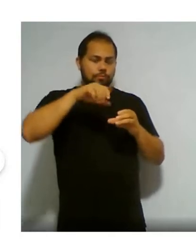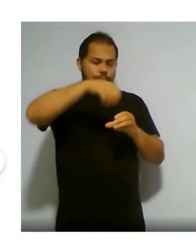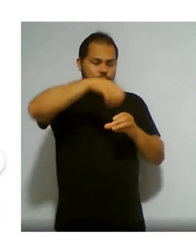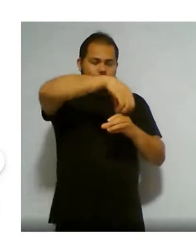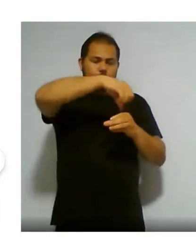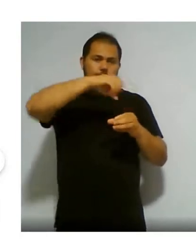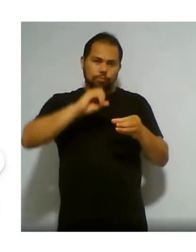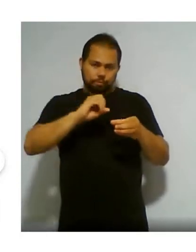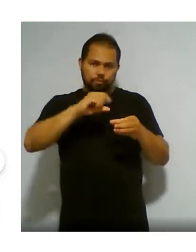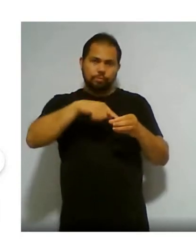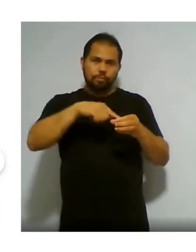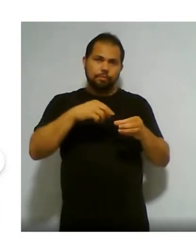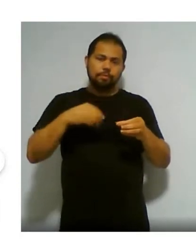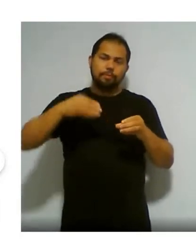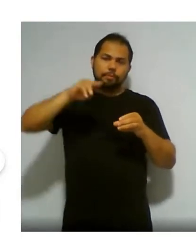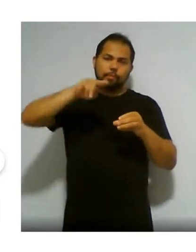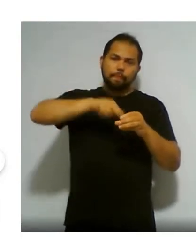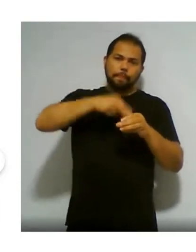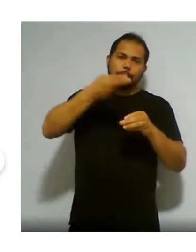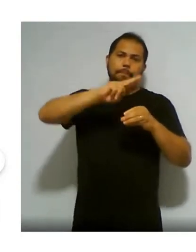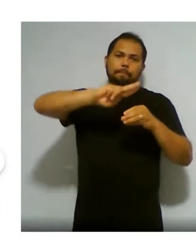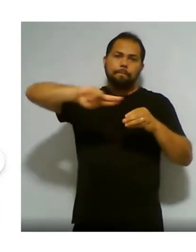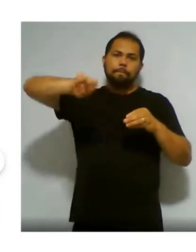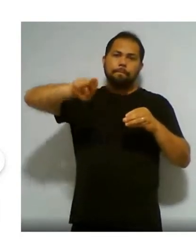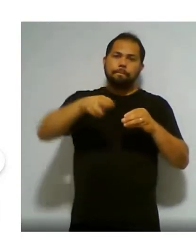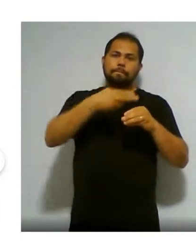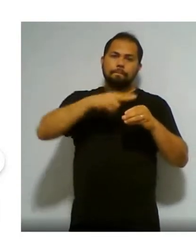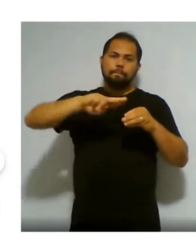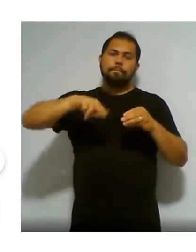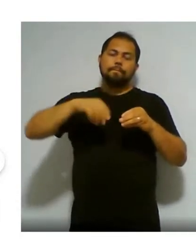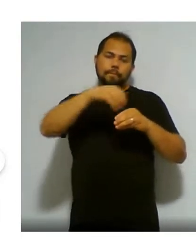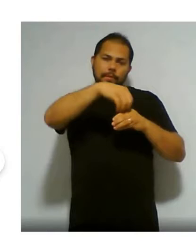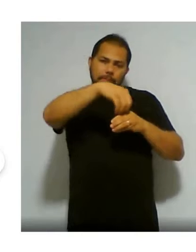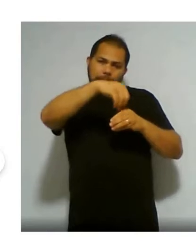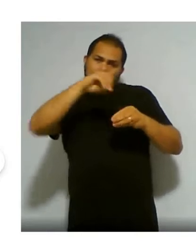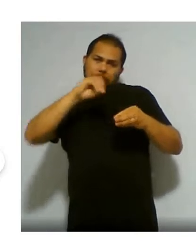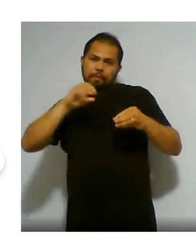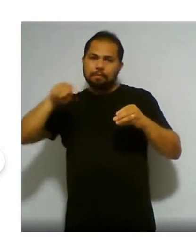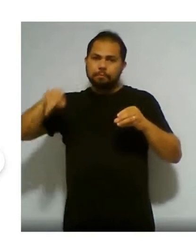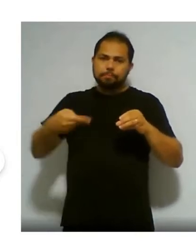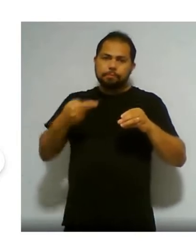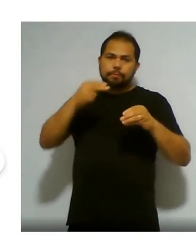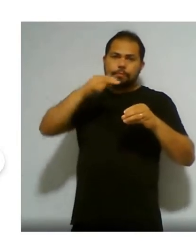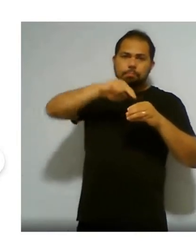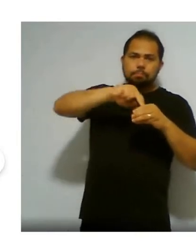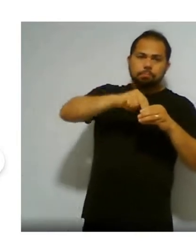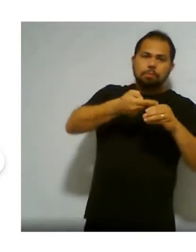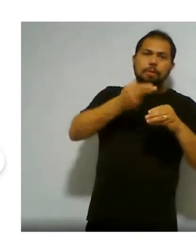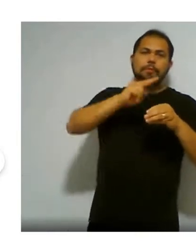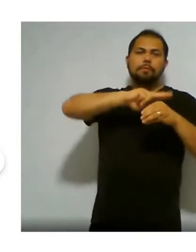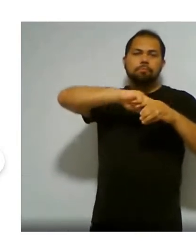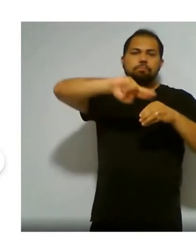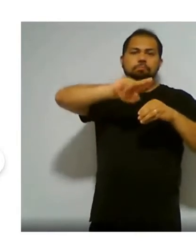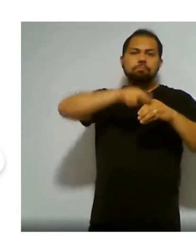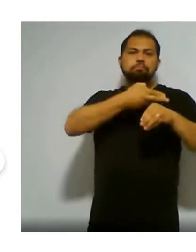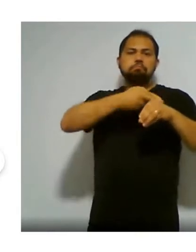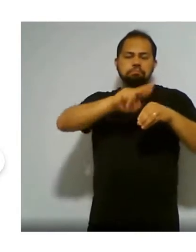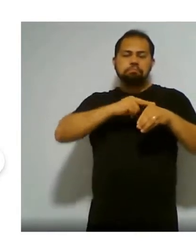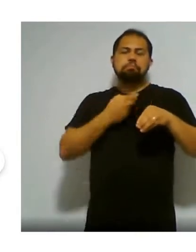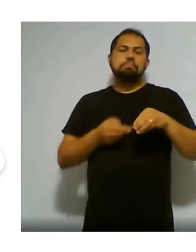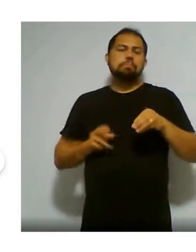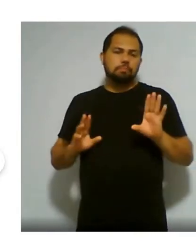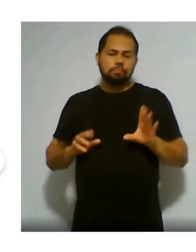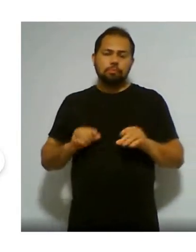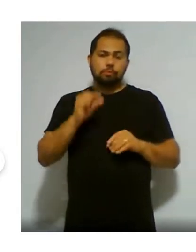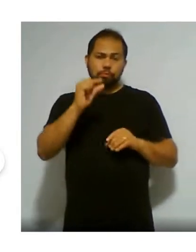com uma espátula para você espalhar. Você abre essa tampa, pega uma espátula aqui, de plástico que vem junto, pega um pouquinho da pasta térmica e